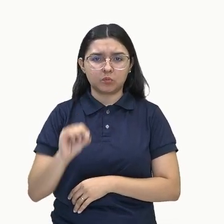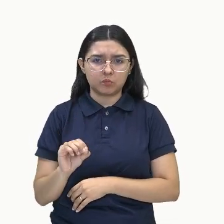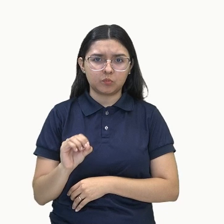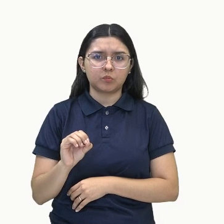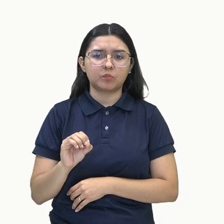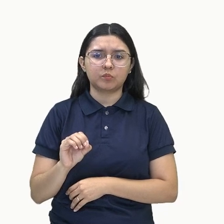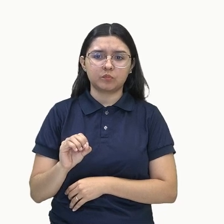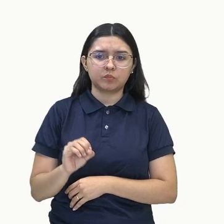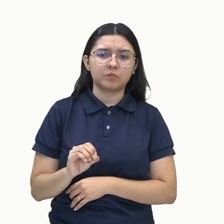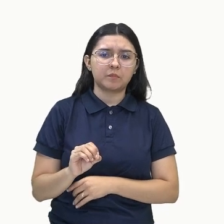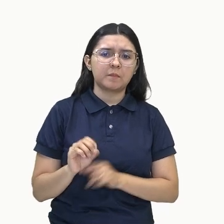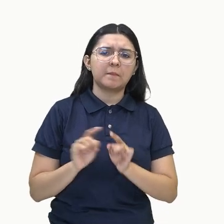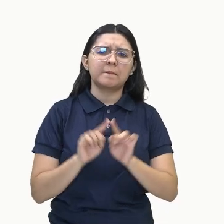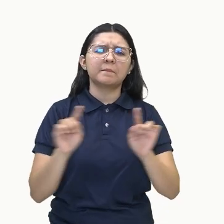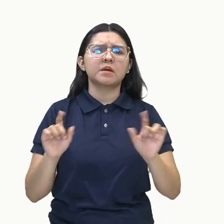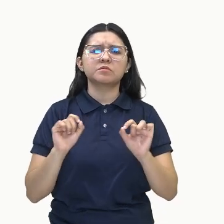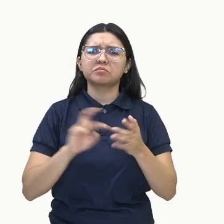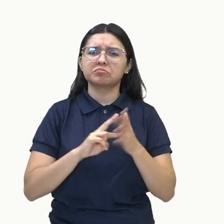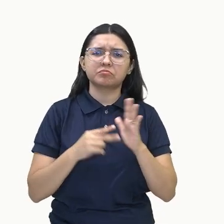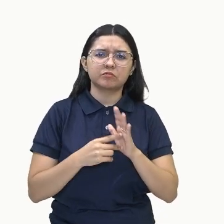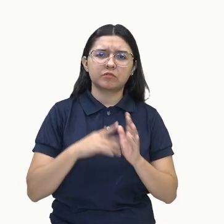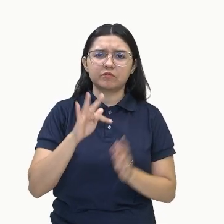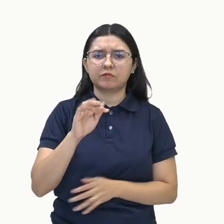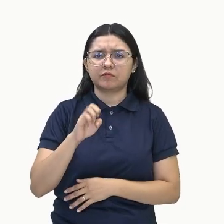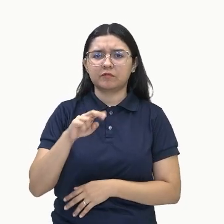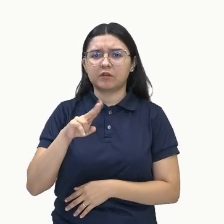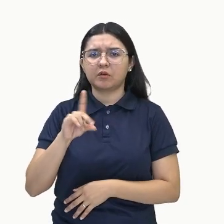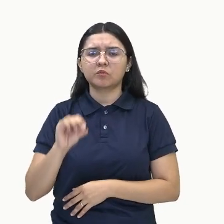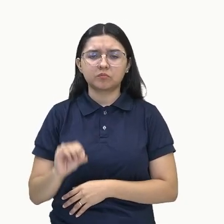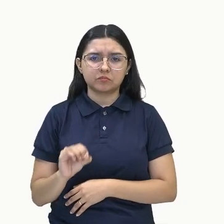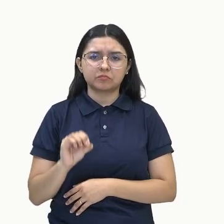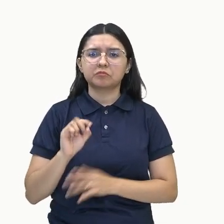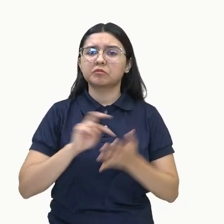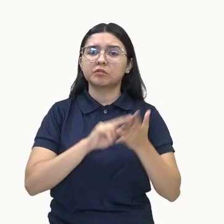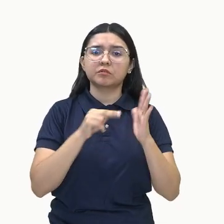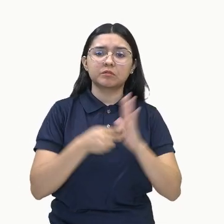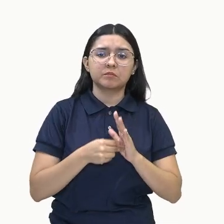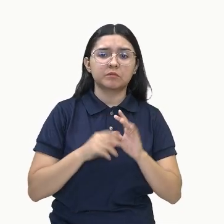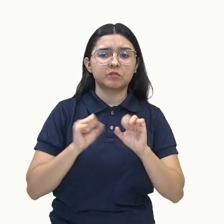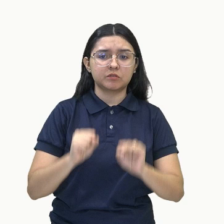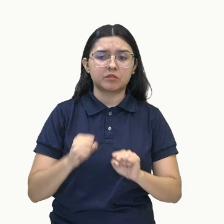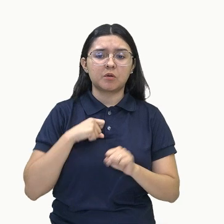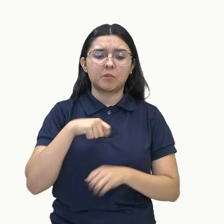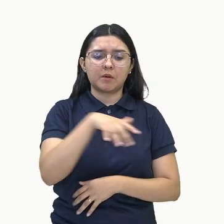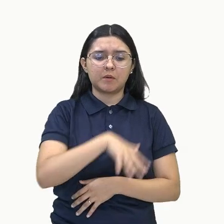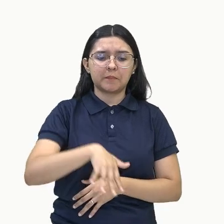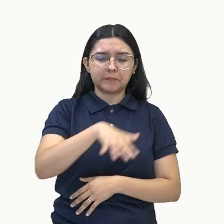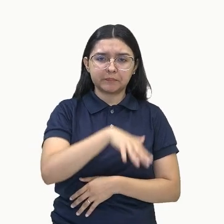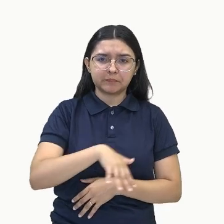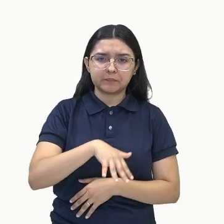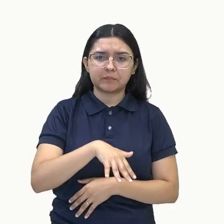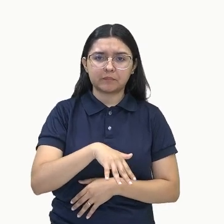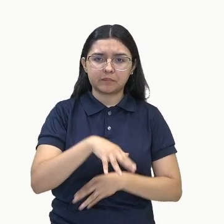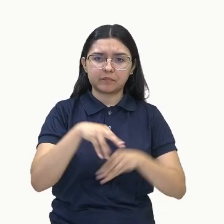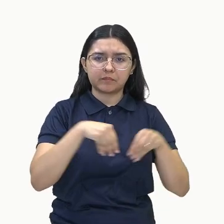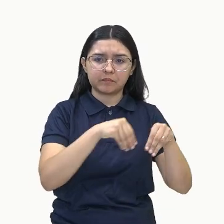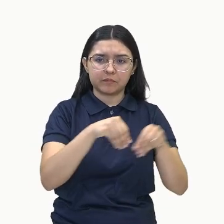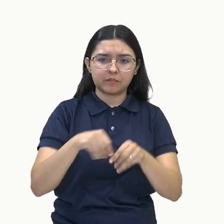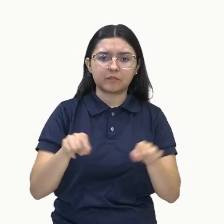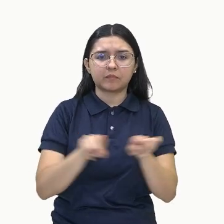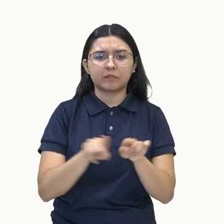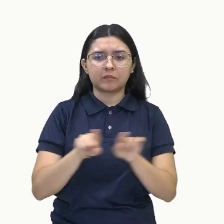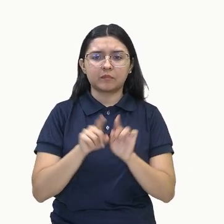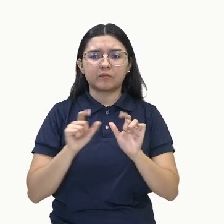de contas, o que era o feudo? O feudo poderia ser uma porção territorial, poderia ser uma benfeitoria,